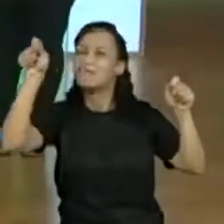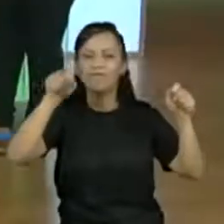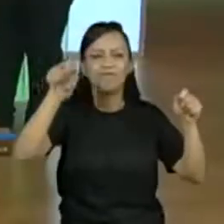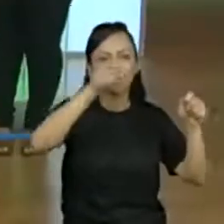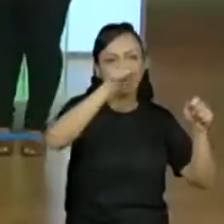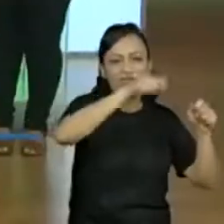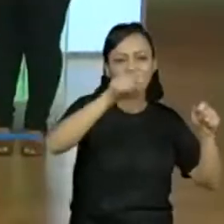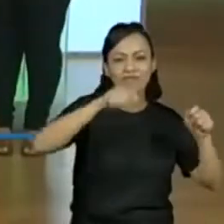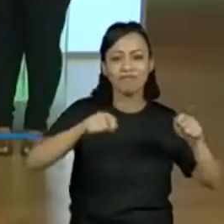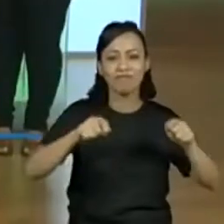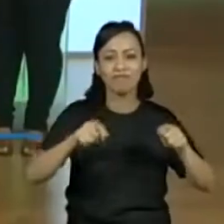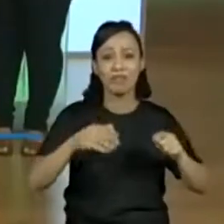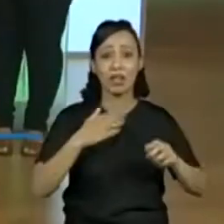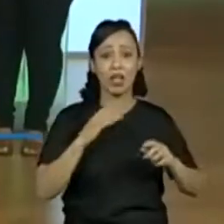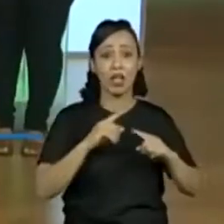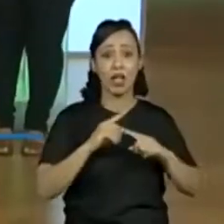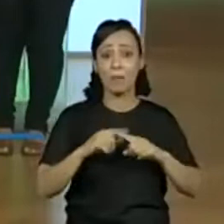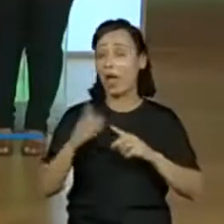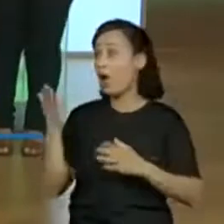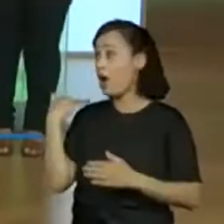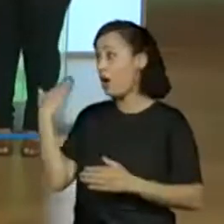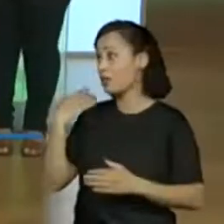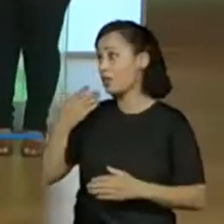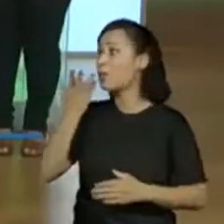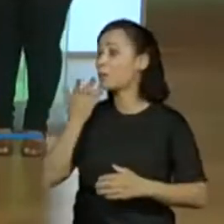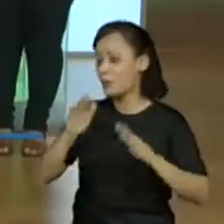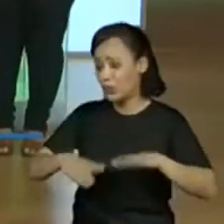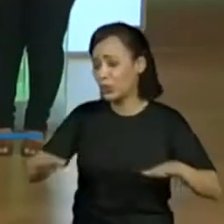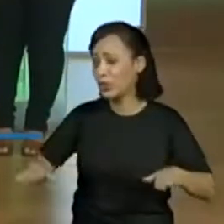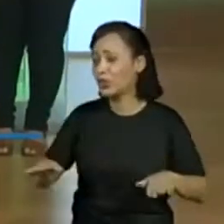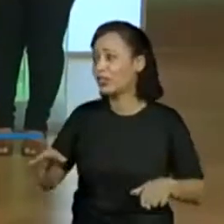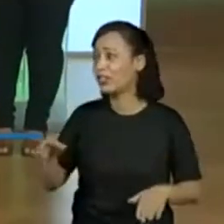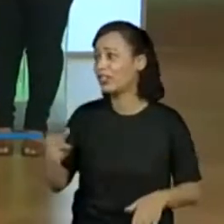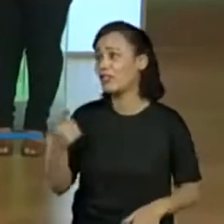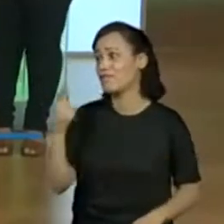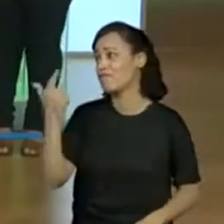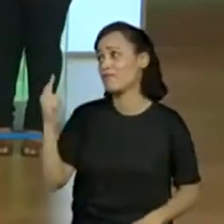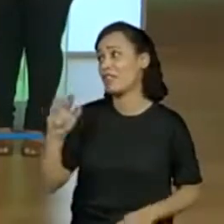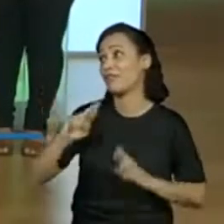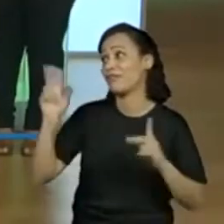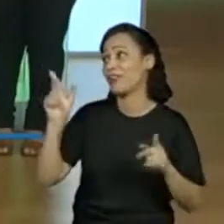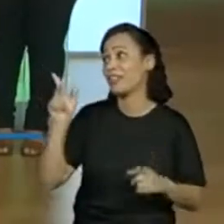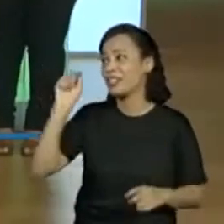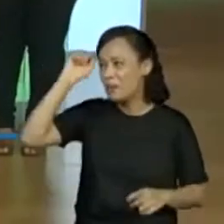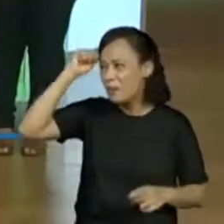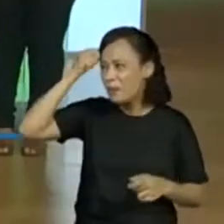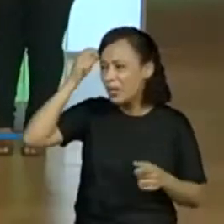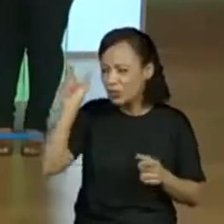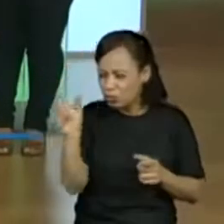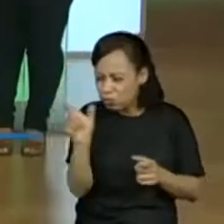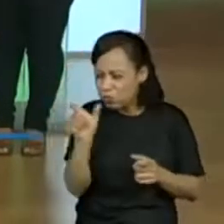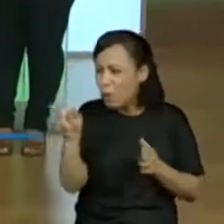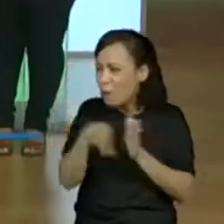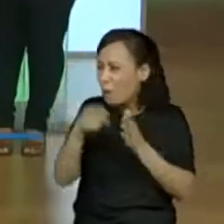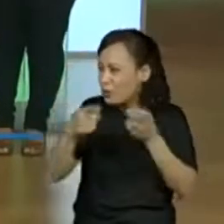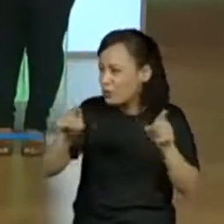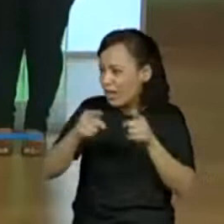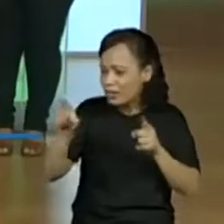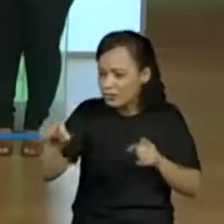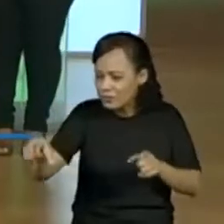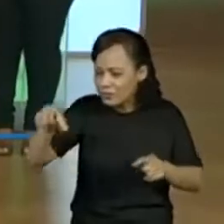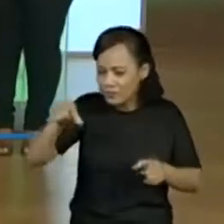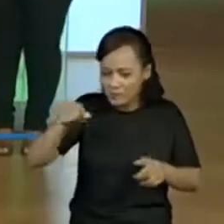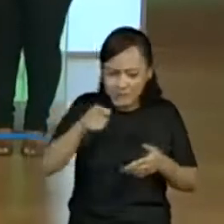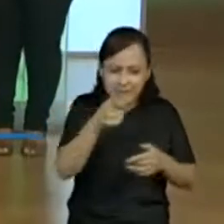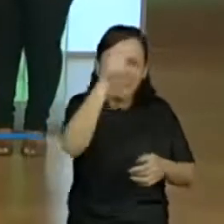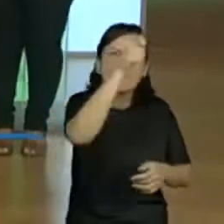infância não era Gisela carvão carvão carvão ótimo professora gente brincava com carvão É sério pegava do fogão a lenha que eu sempre